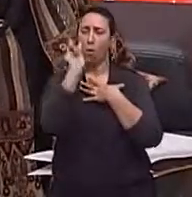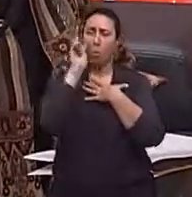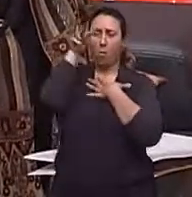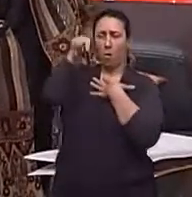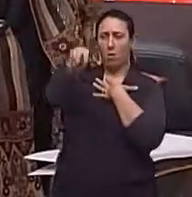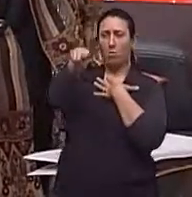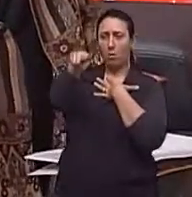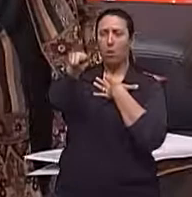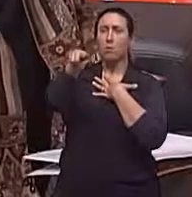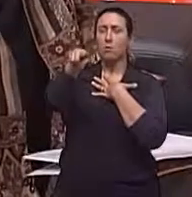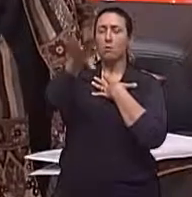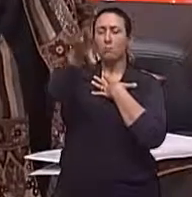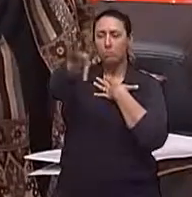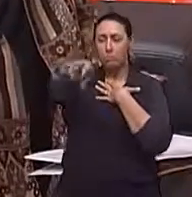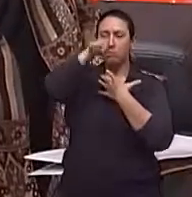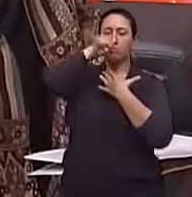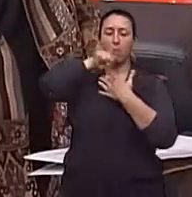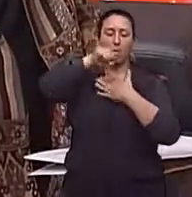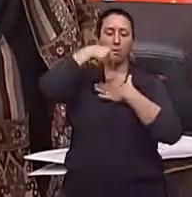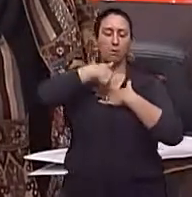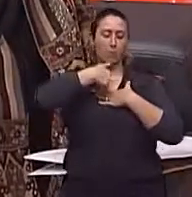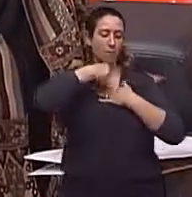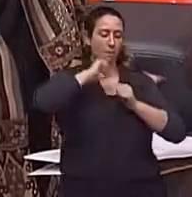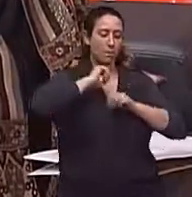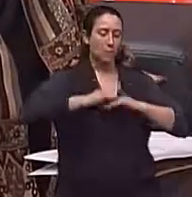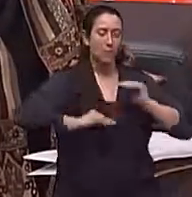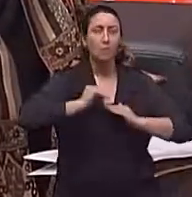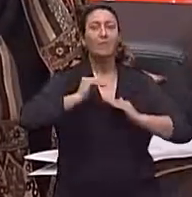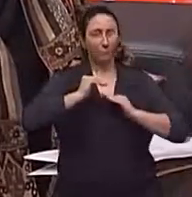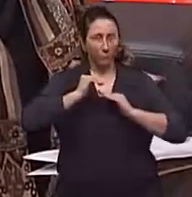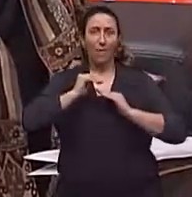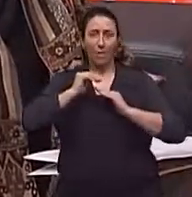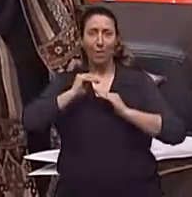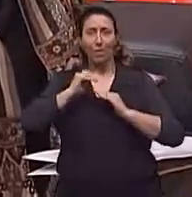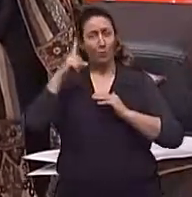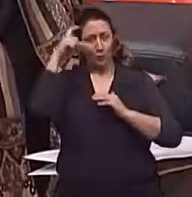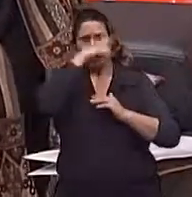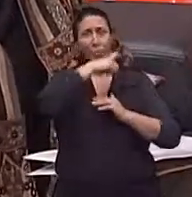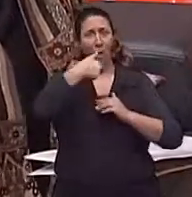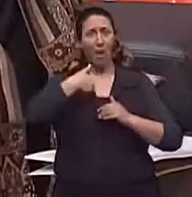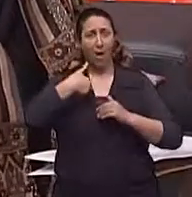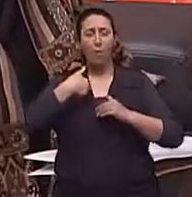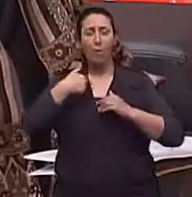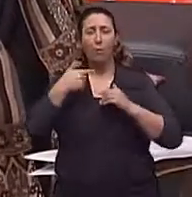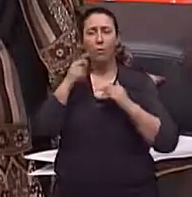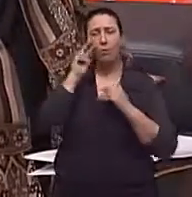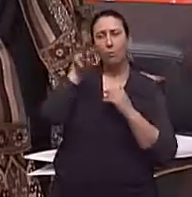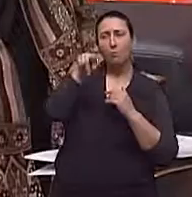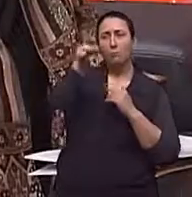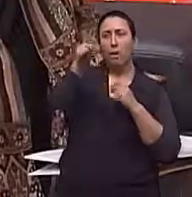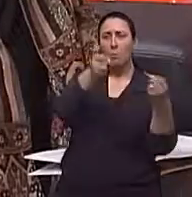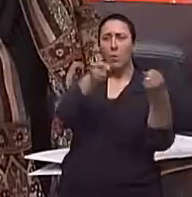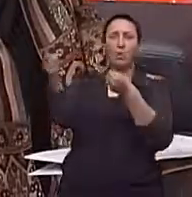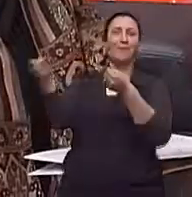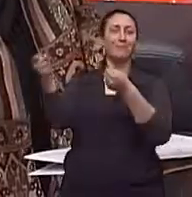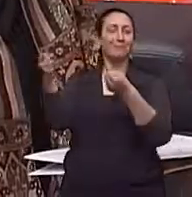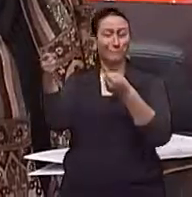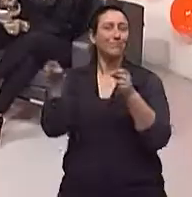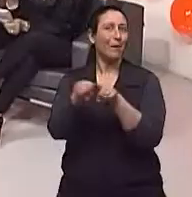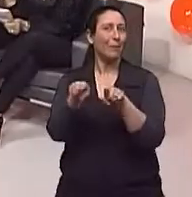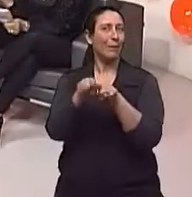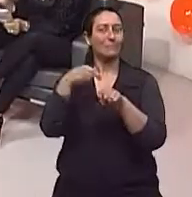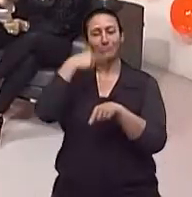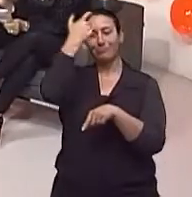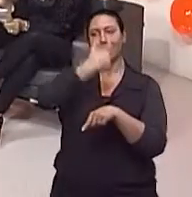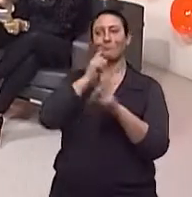e é difícil romper com essa barreira de quem realmente a gente é e do que realmente a gente pode fazer isso que tem que se trabalhar